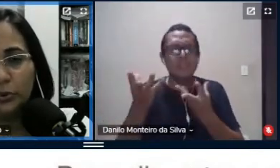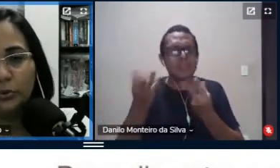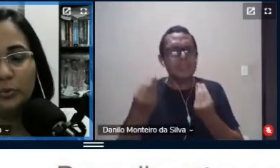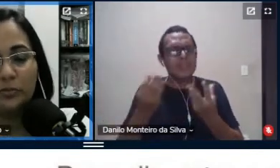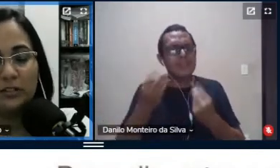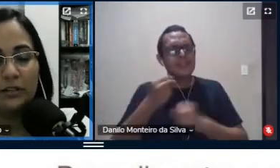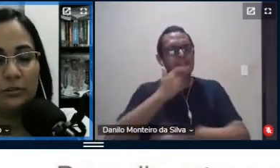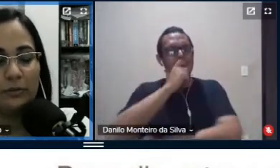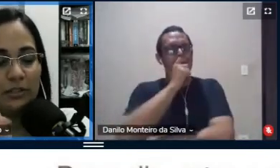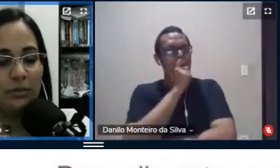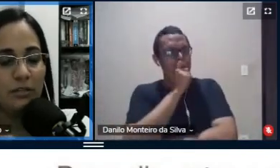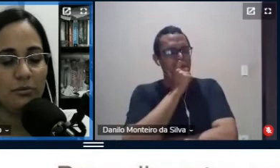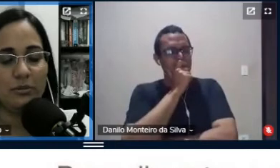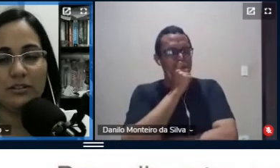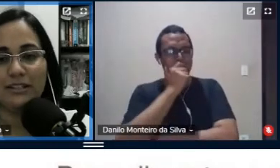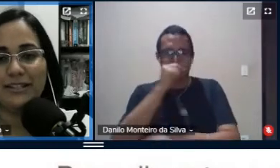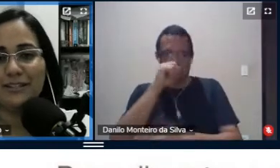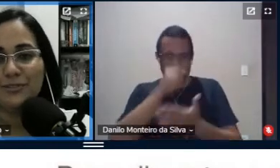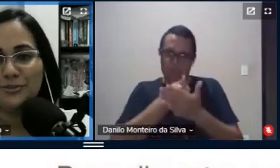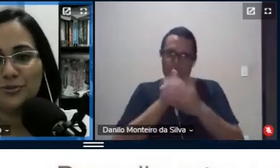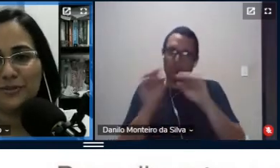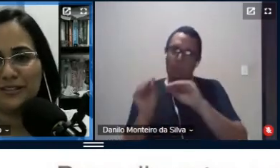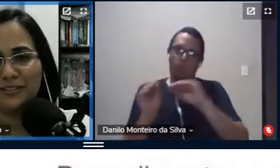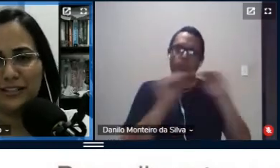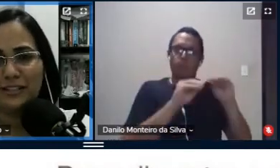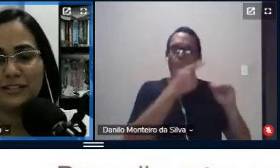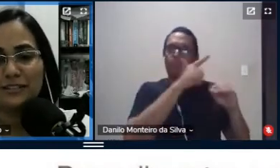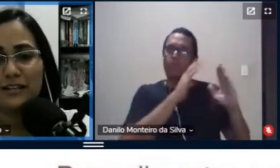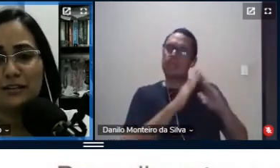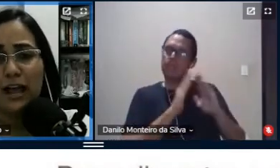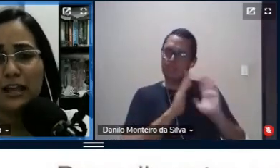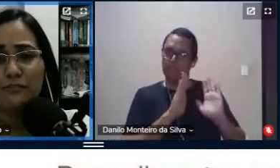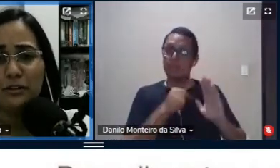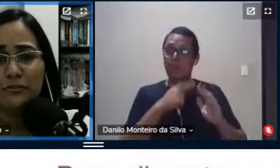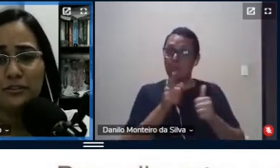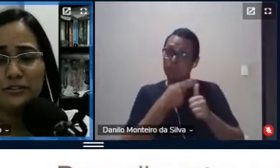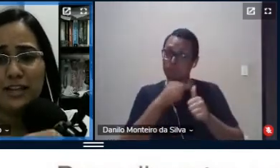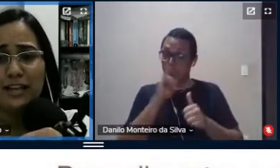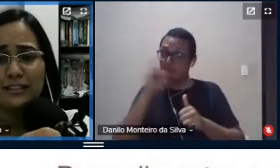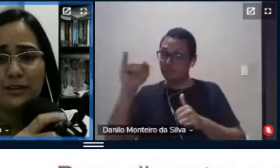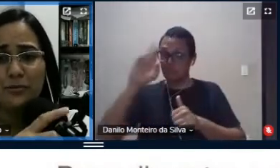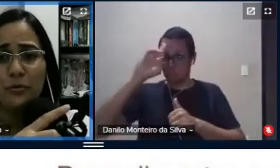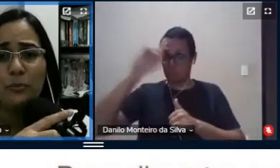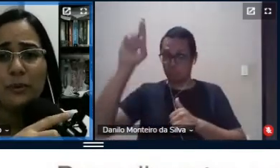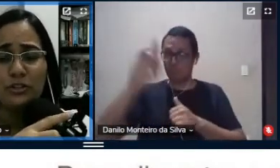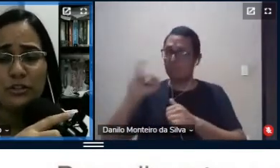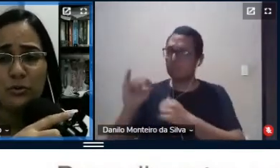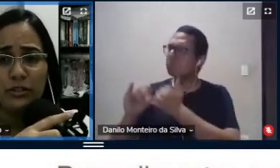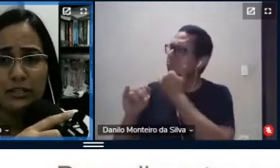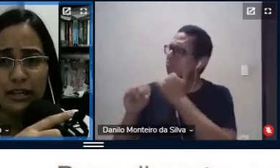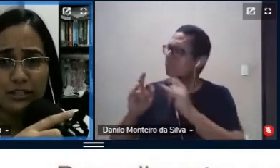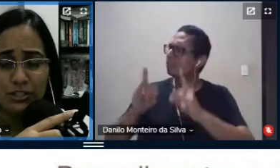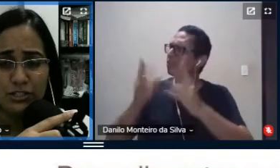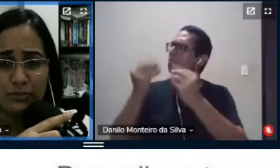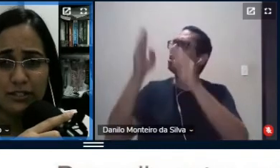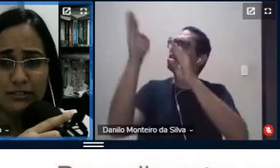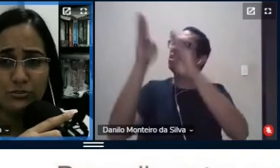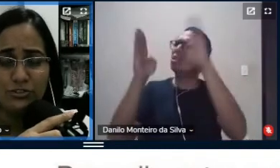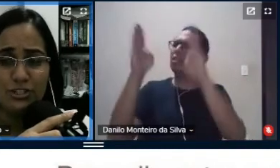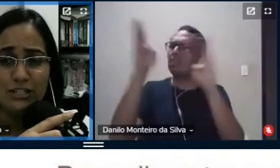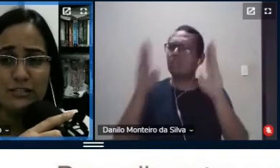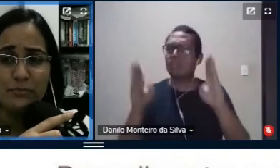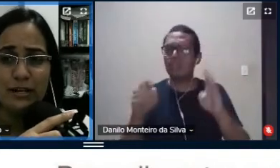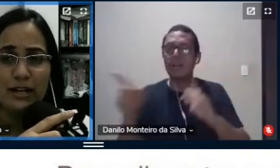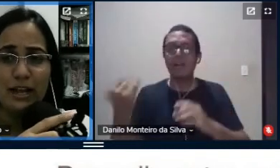o dono, o proprietário do apartamento, sobre as trincas, né? Aí ele virou e falou assim, não, o prédio está condenado, a gente está brigando